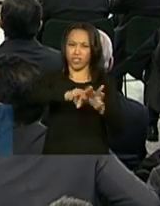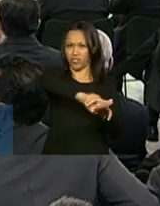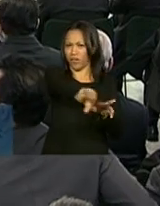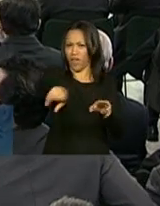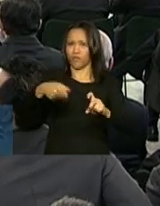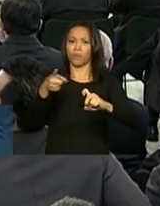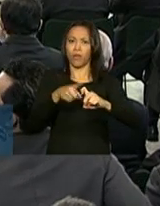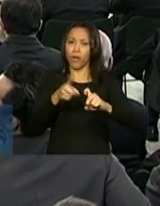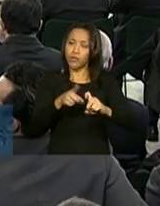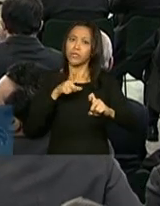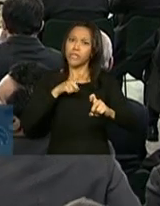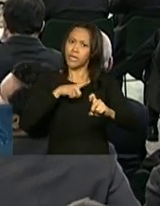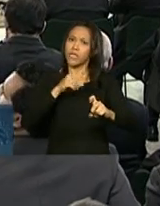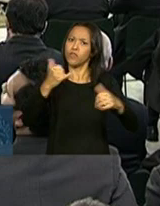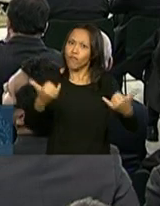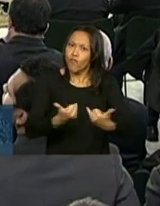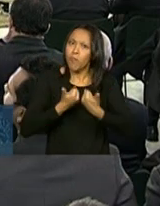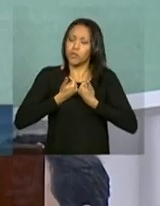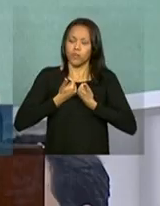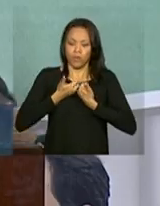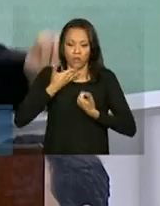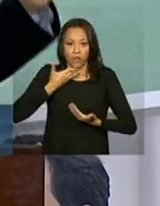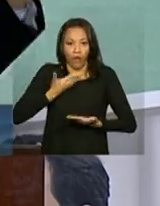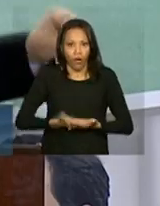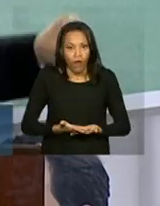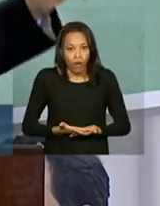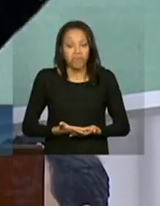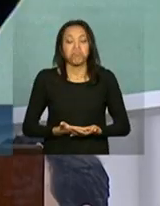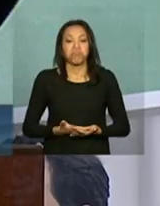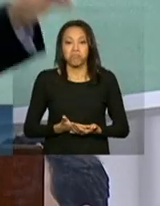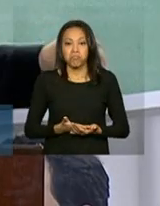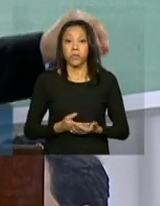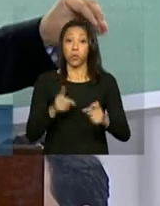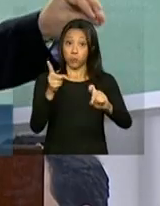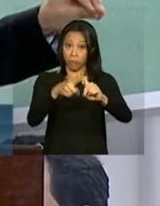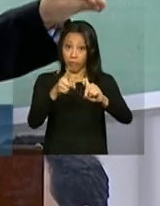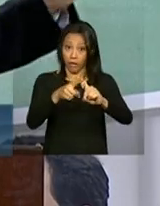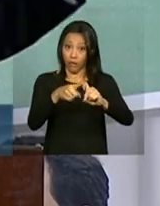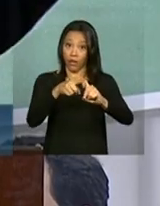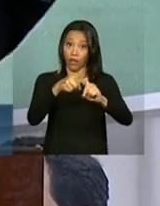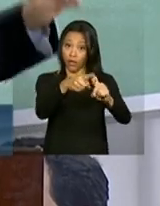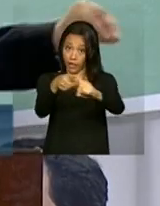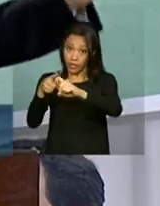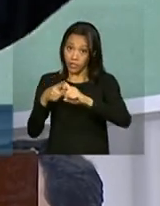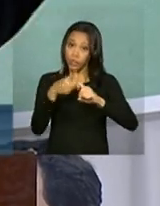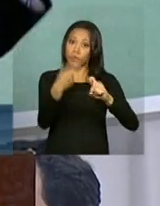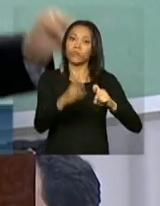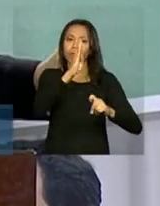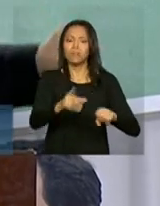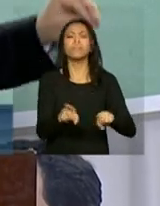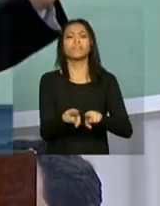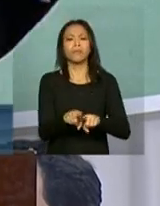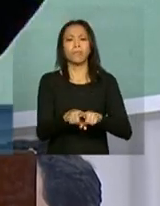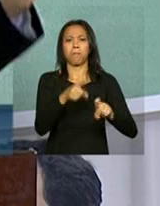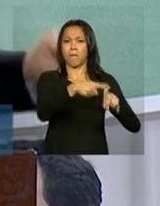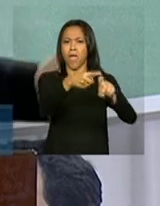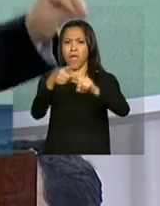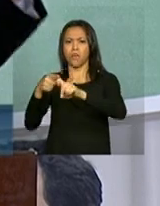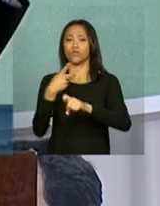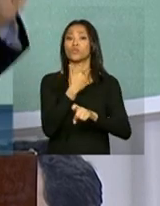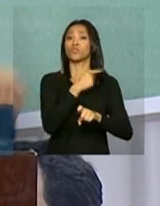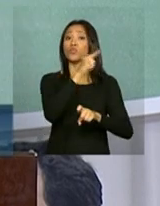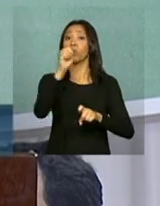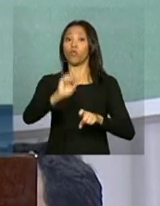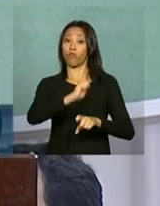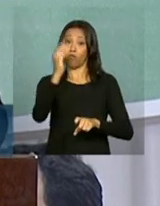alguns dados que nos impressionam. Os médicos brasileiros e médicos estrangeiros que